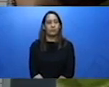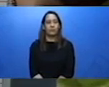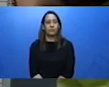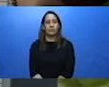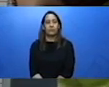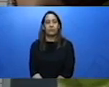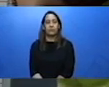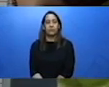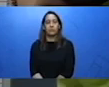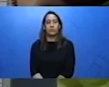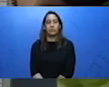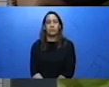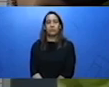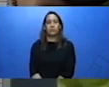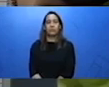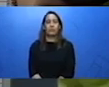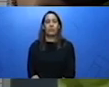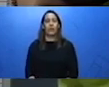maiúsculo